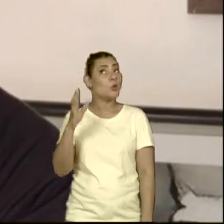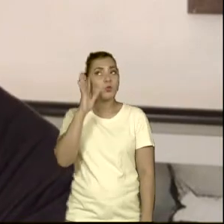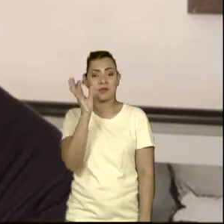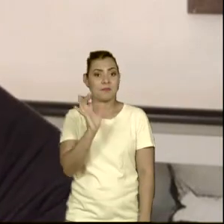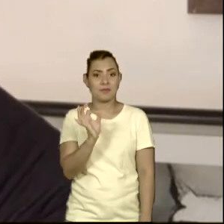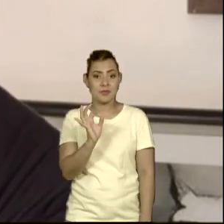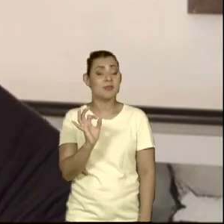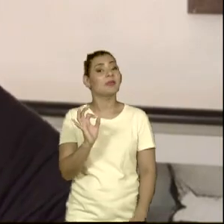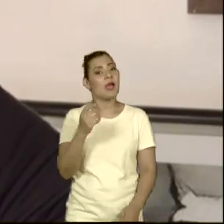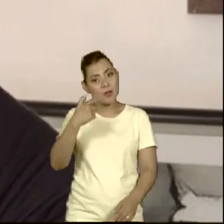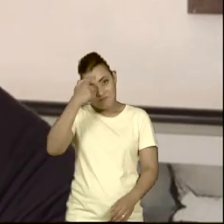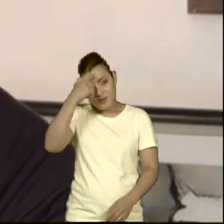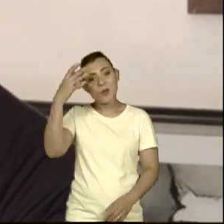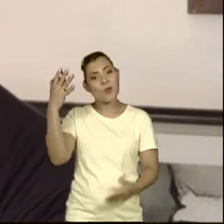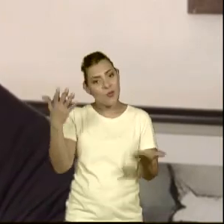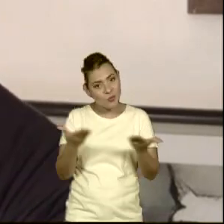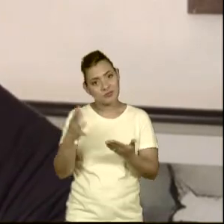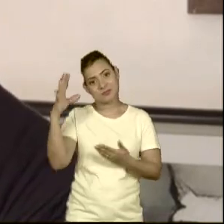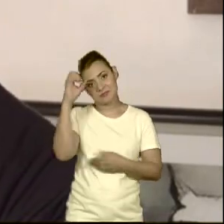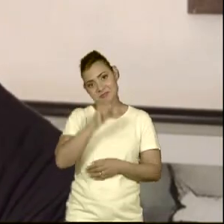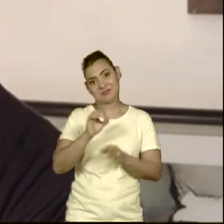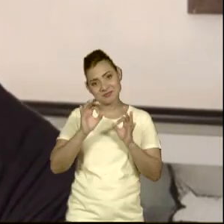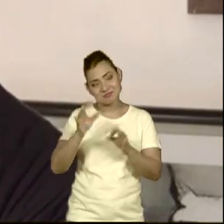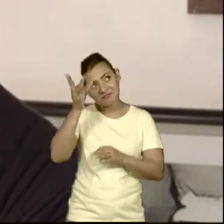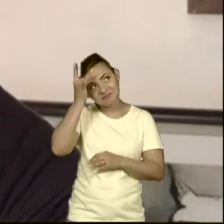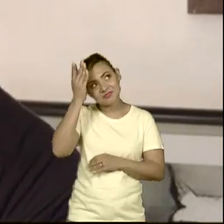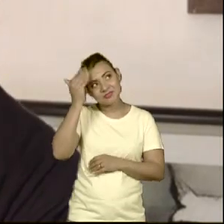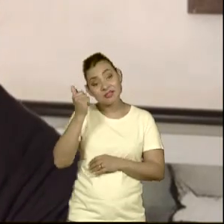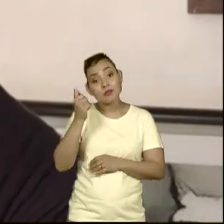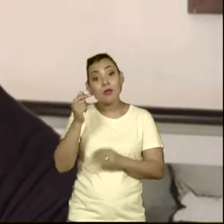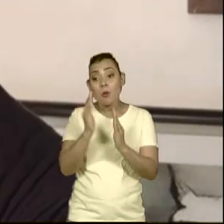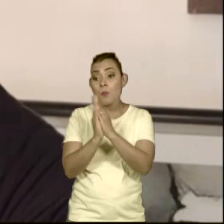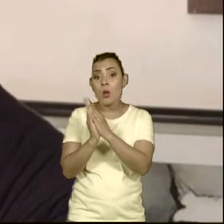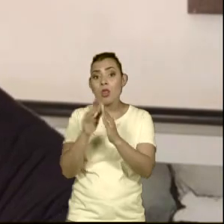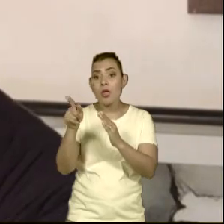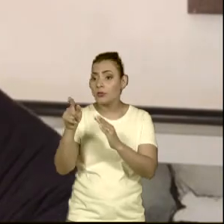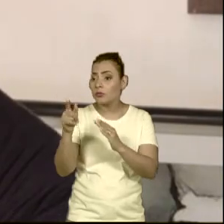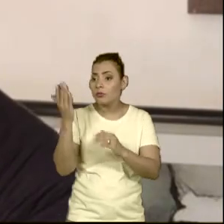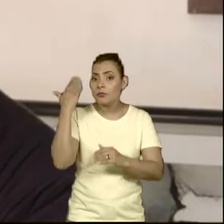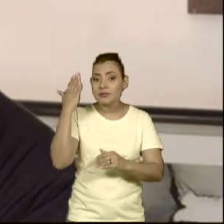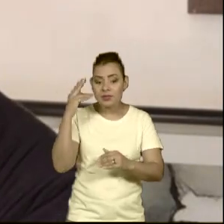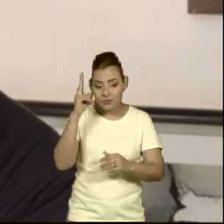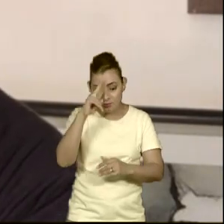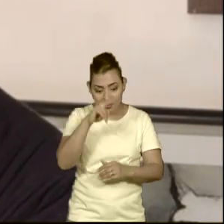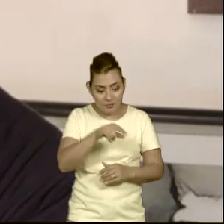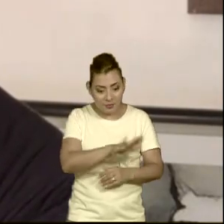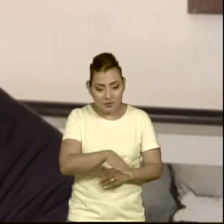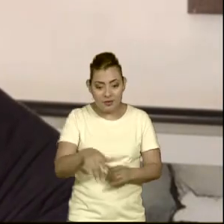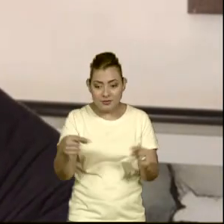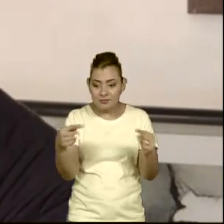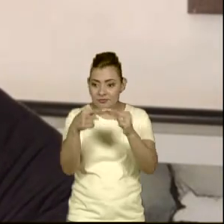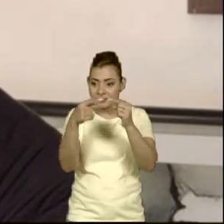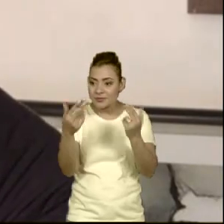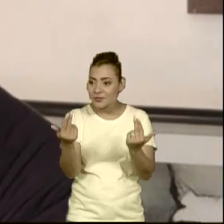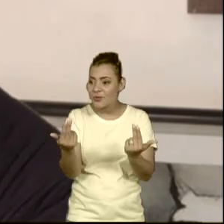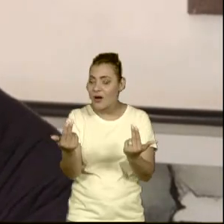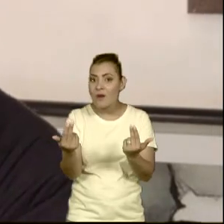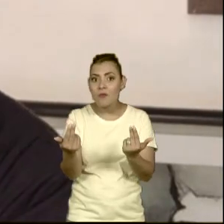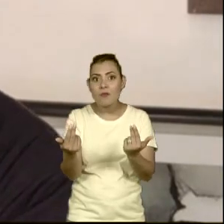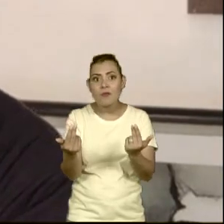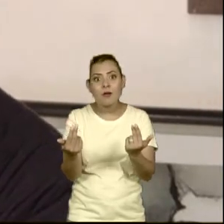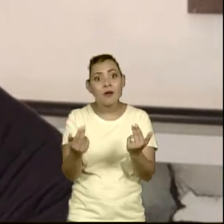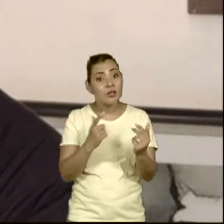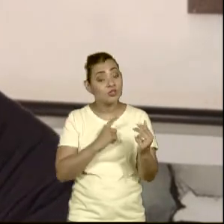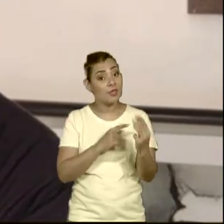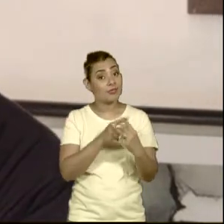inconscientemente, agora eu tenho essa consciência, eles me remetiam a bonecos da minha infância. E na minha infância eu via duas coisas,